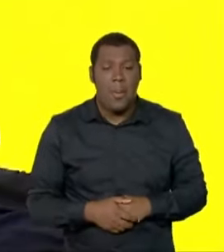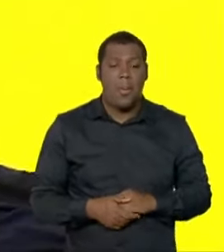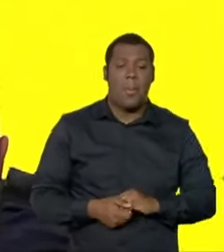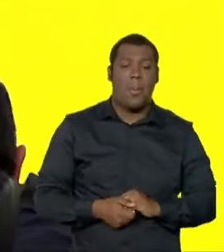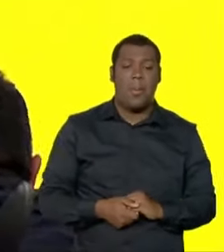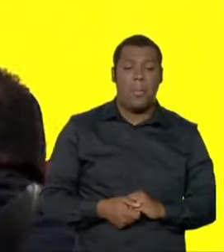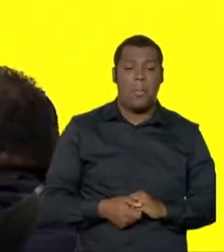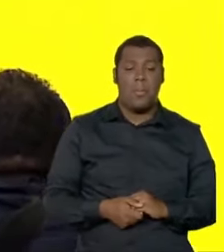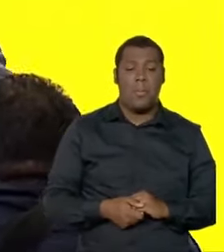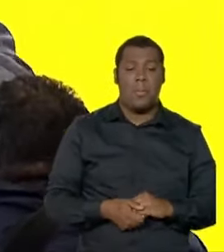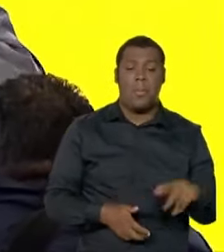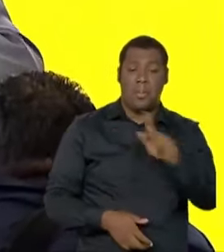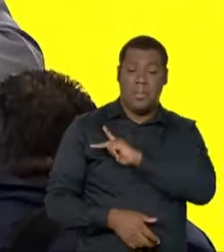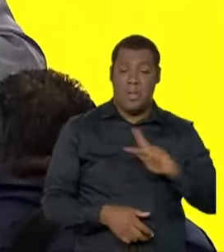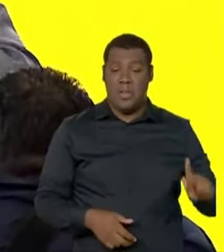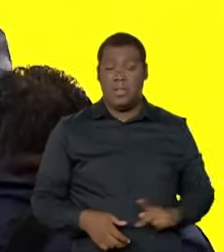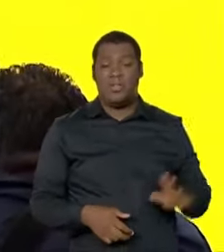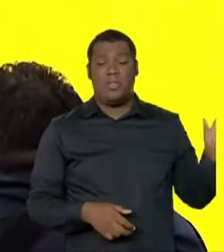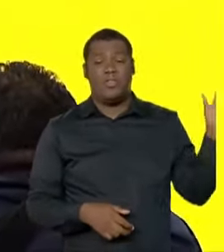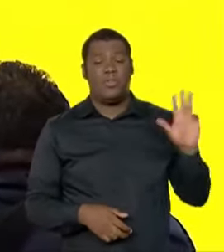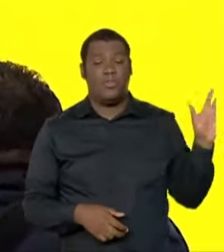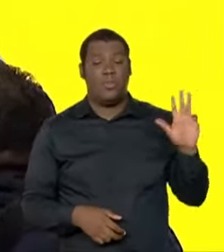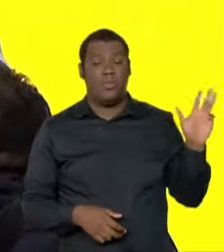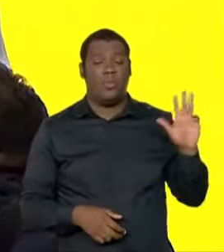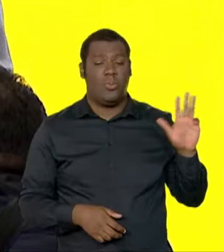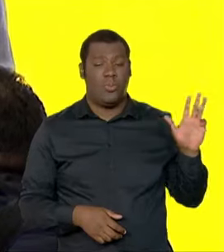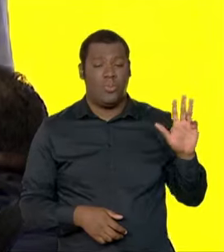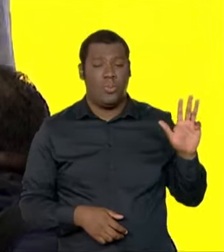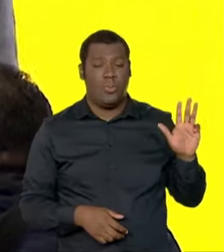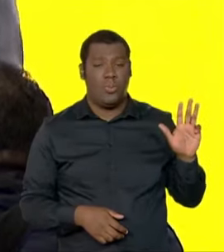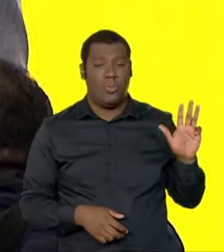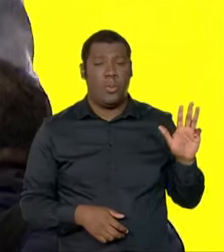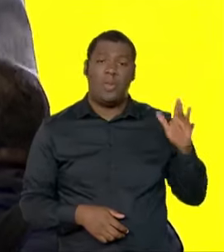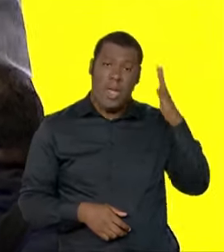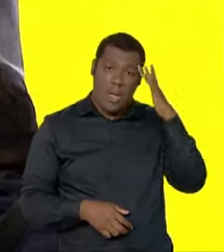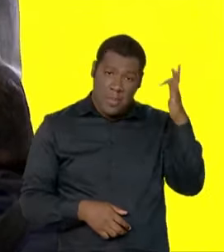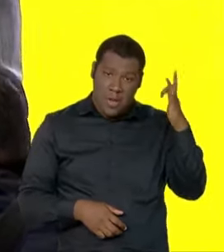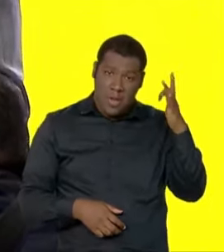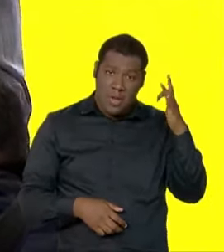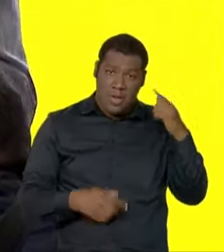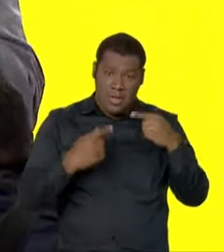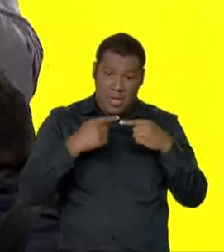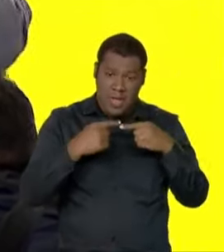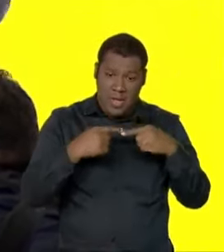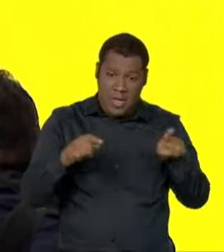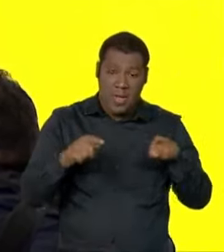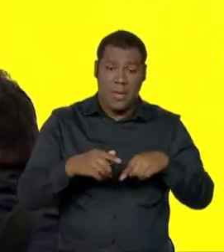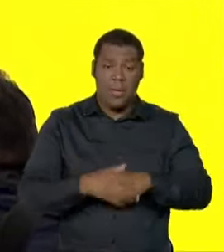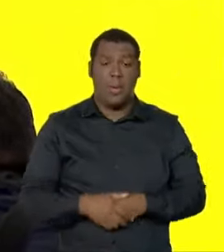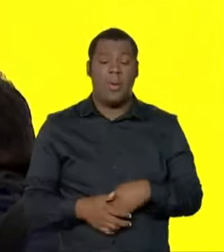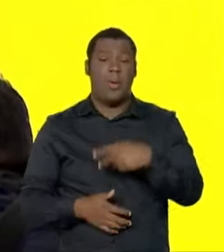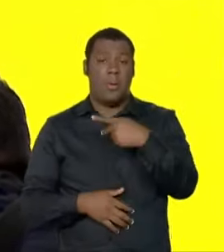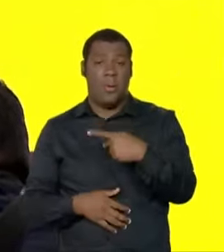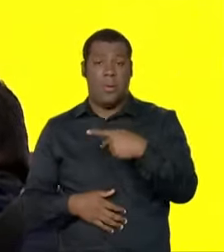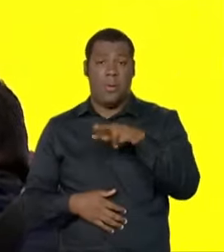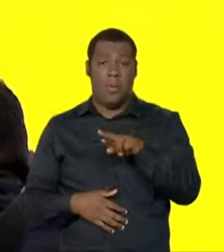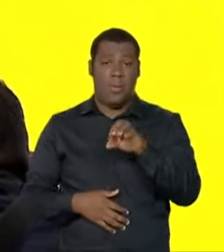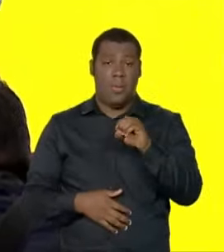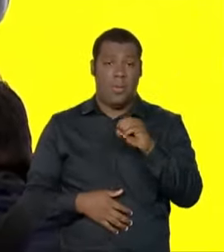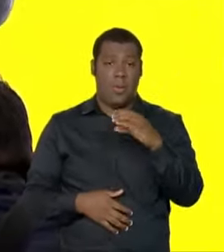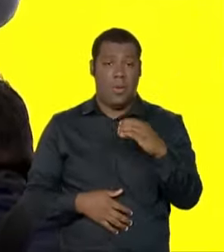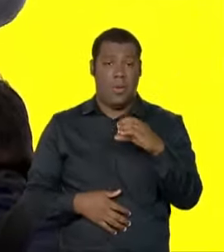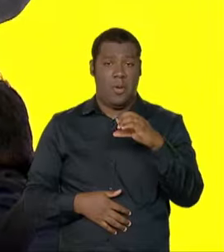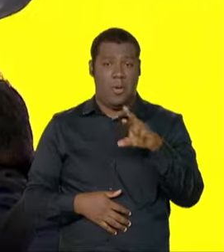fez até agora, e o senhor vai ver, isso será a partir de amanhã, porque o Procred vale daqui a 60 dias que os bancos